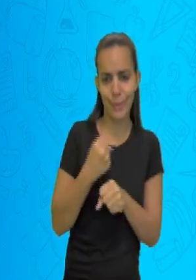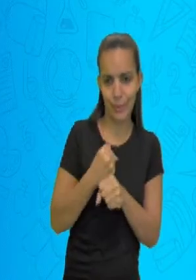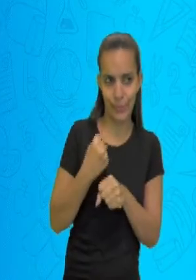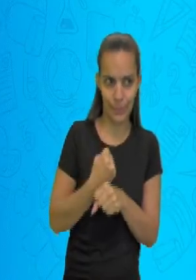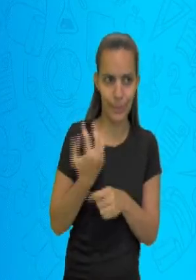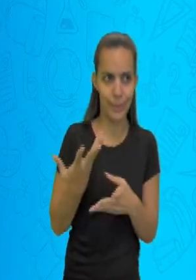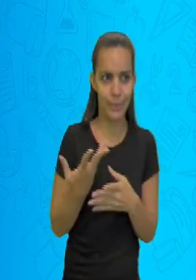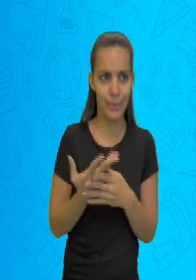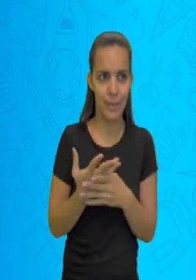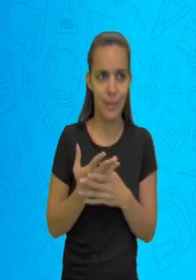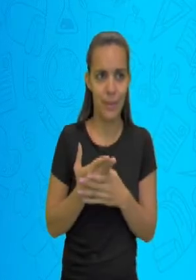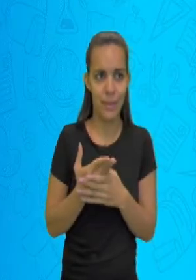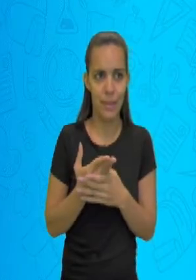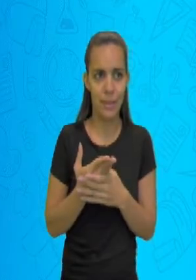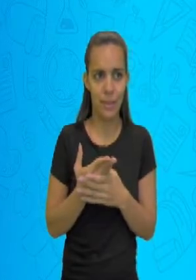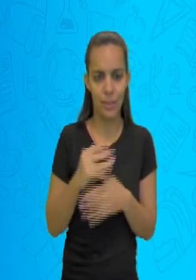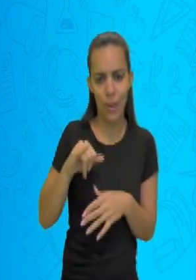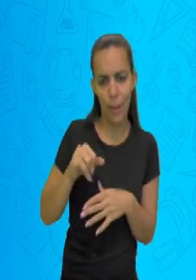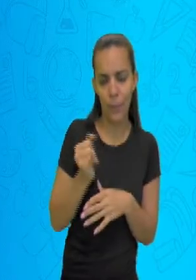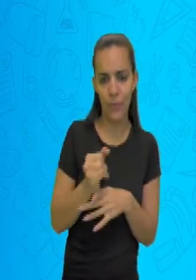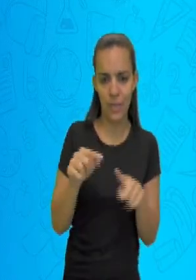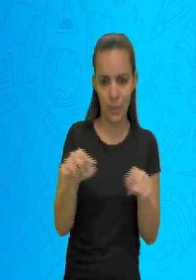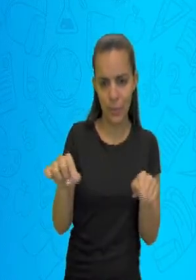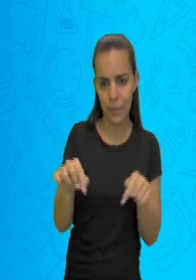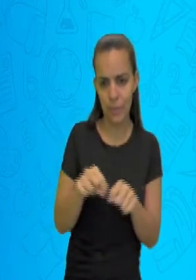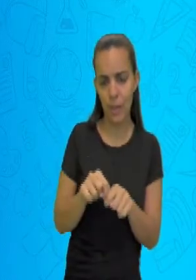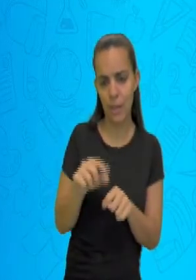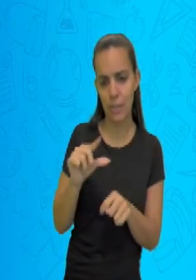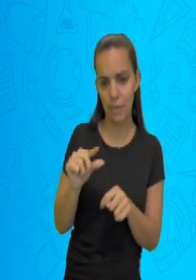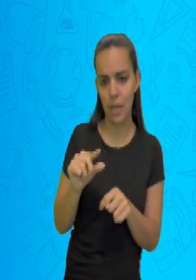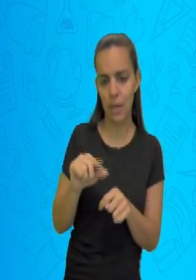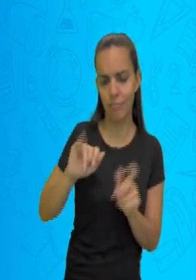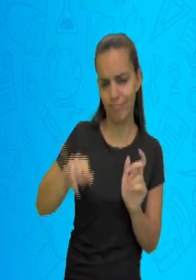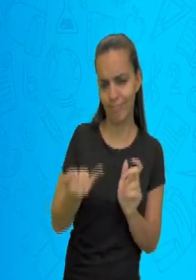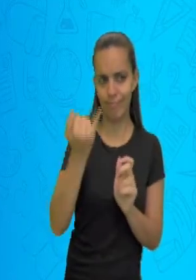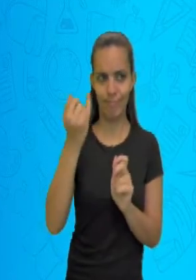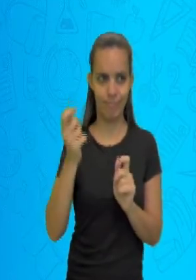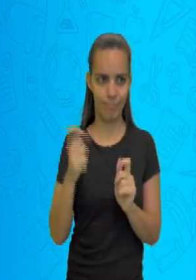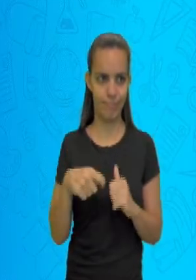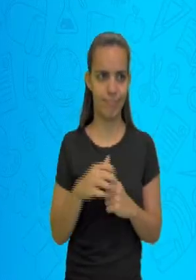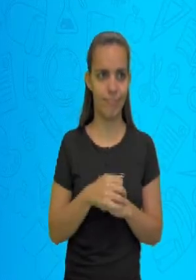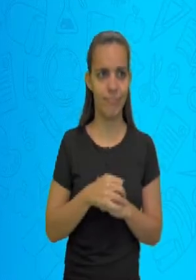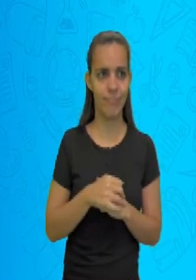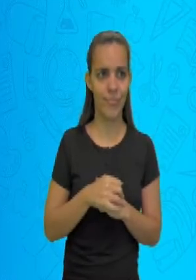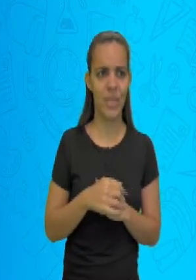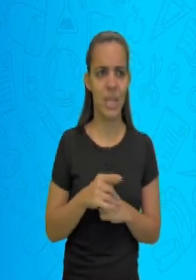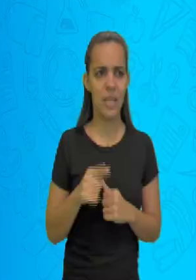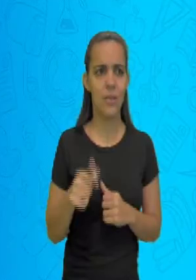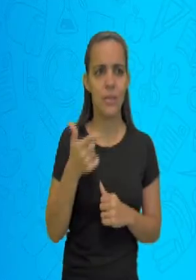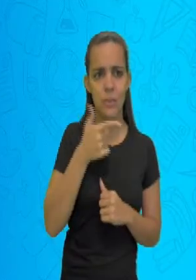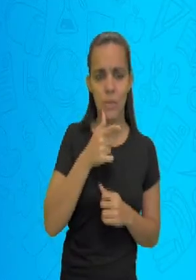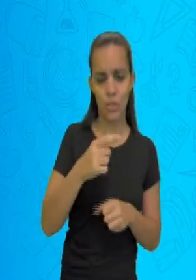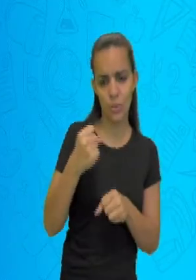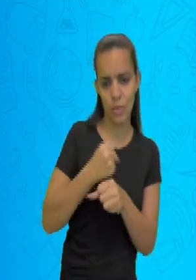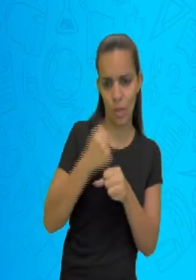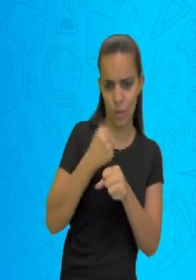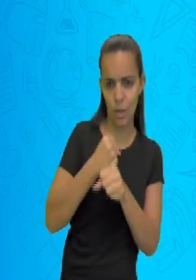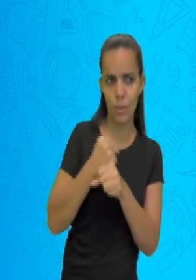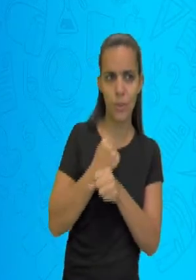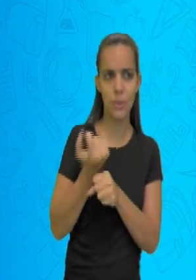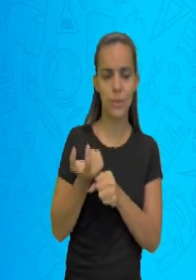que é compactados? Aproveitando mais os espaços. E uma das formas de construção foram